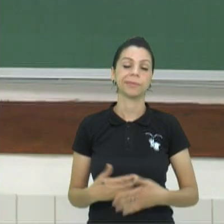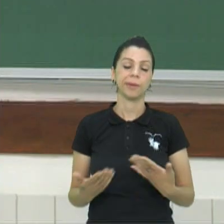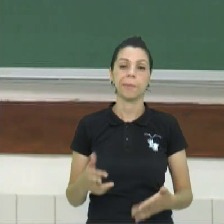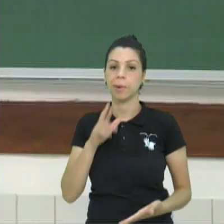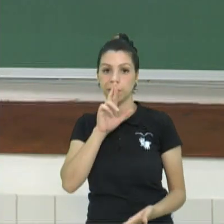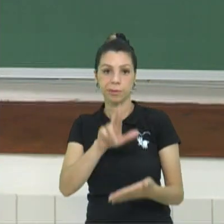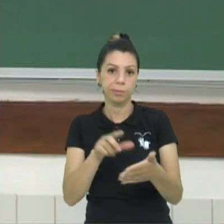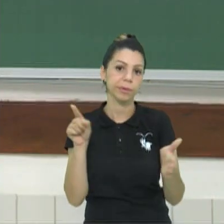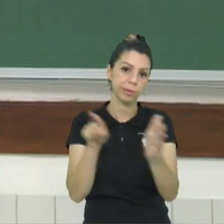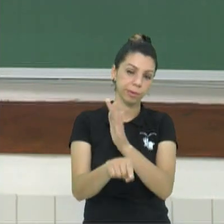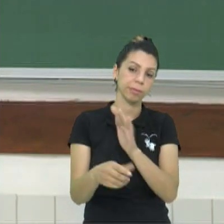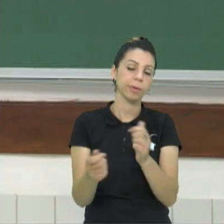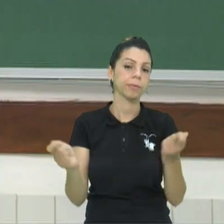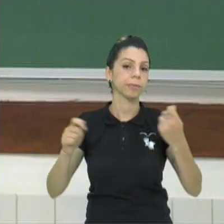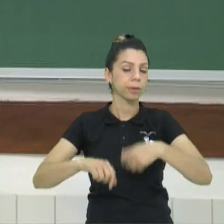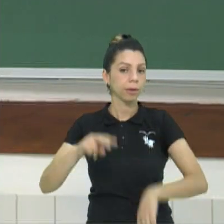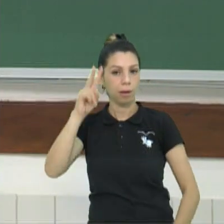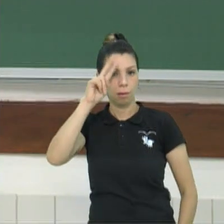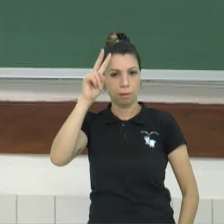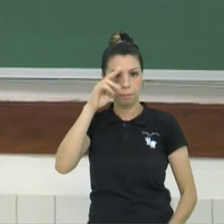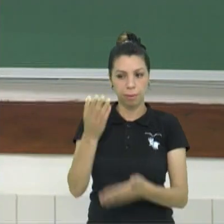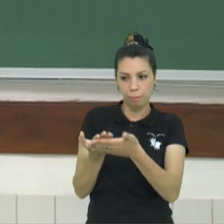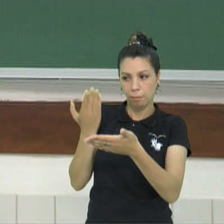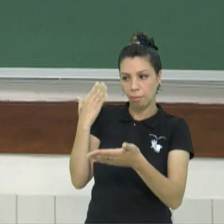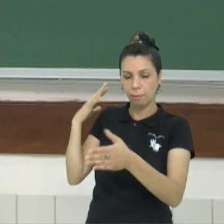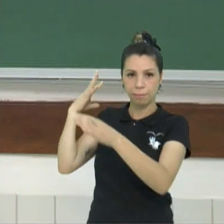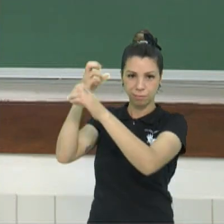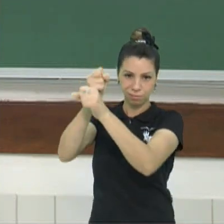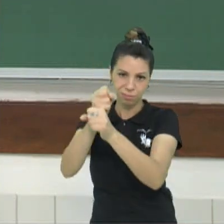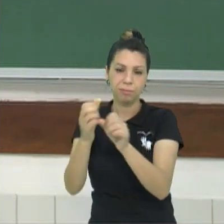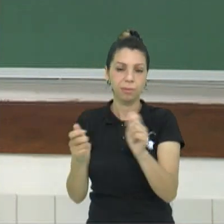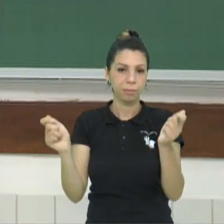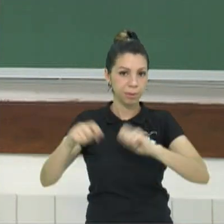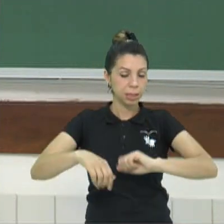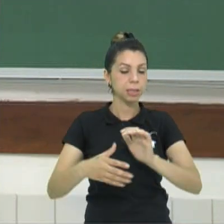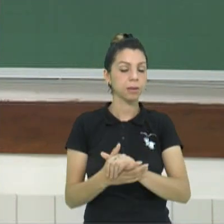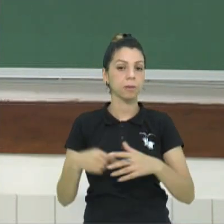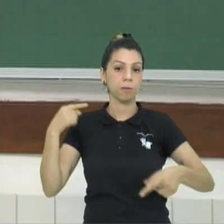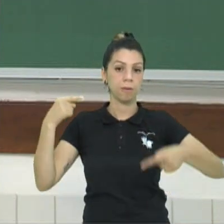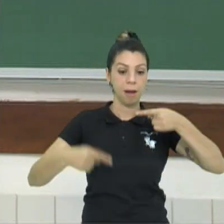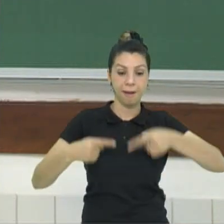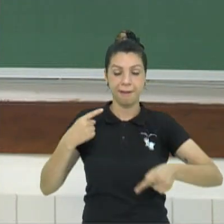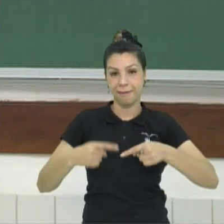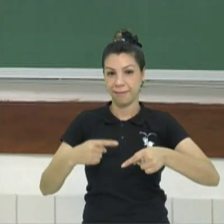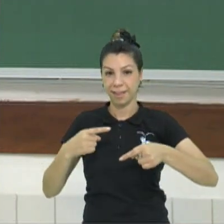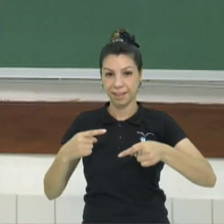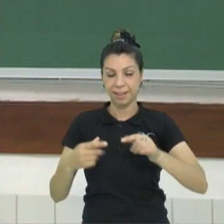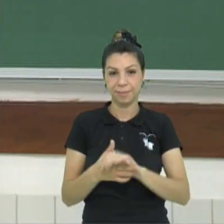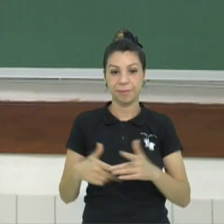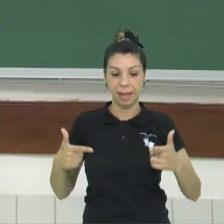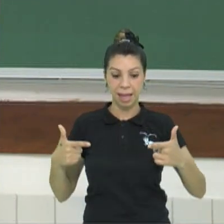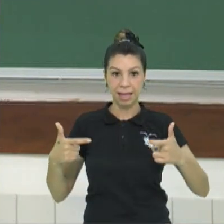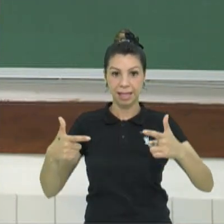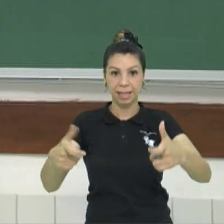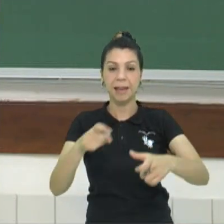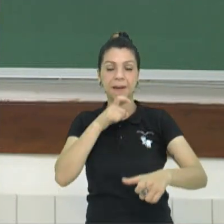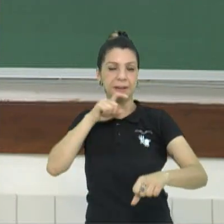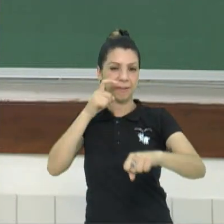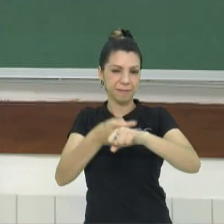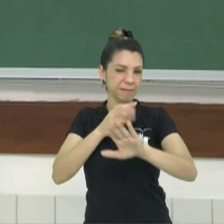Para responder essa pergunta, você lembrou de aulas passadas nossas? A Guerra Fria, 1989 é